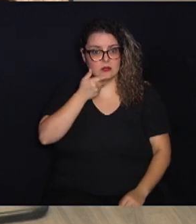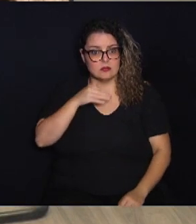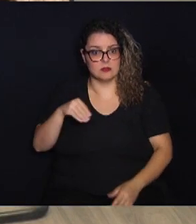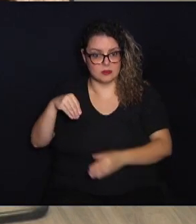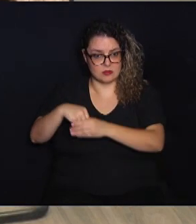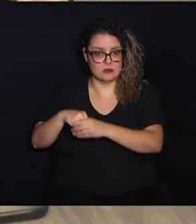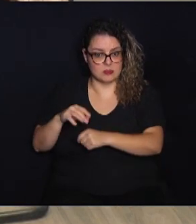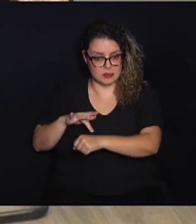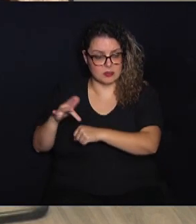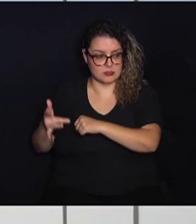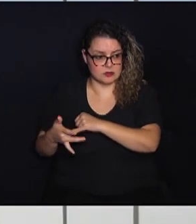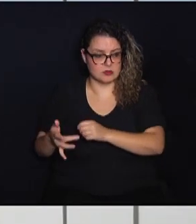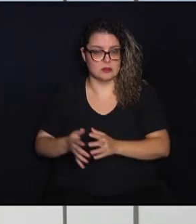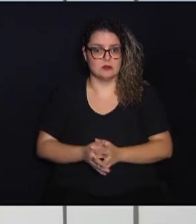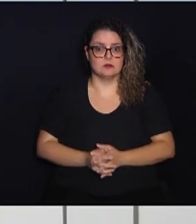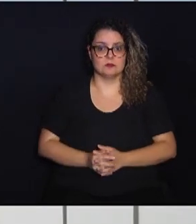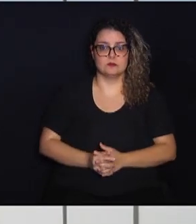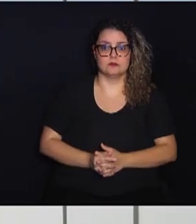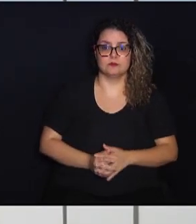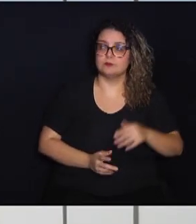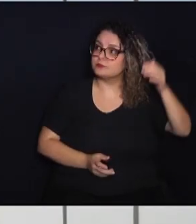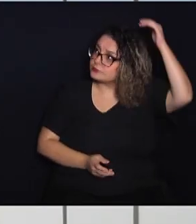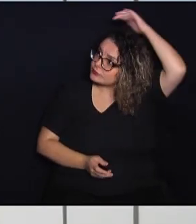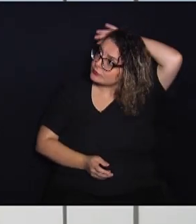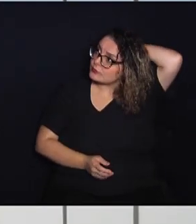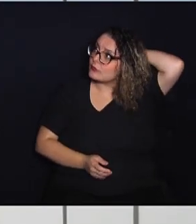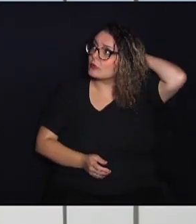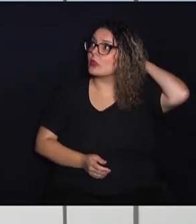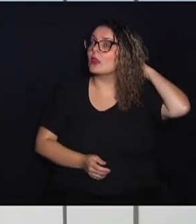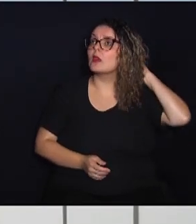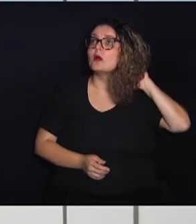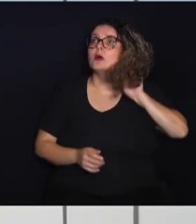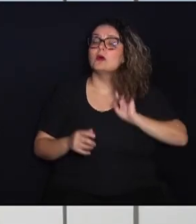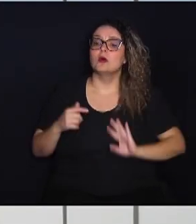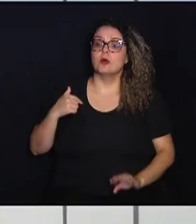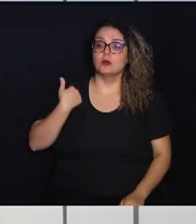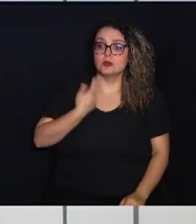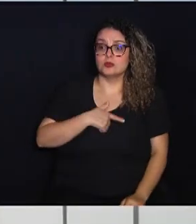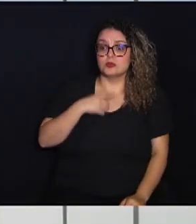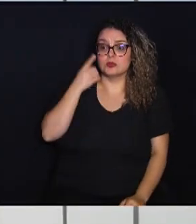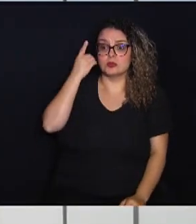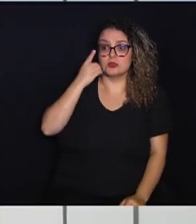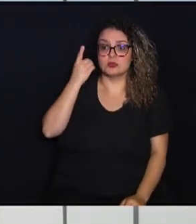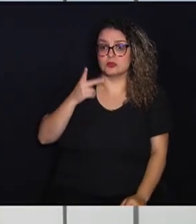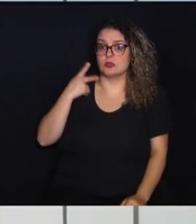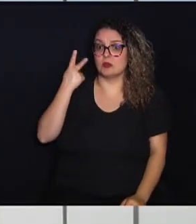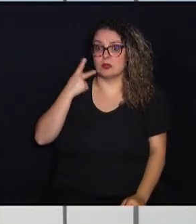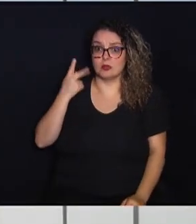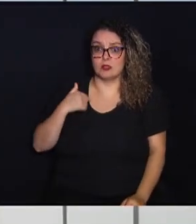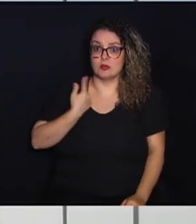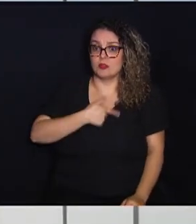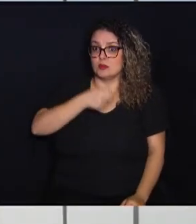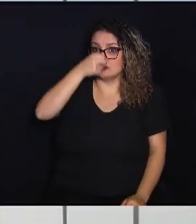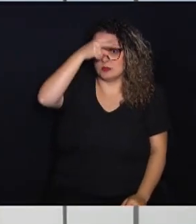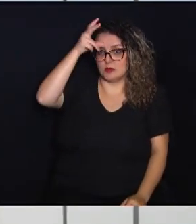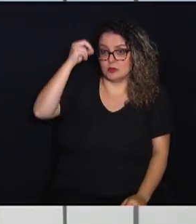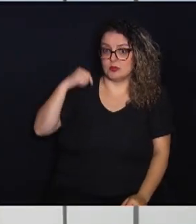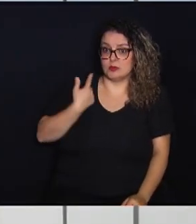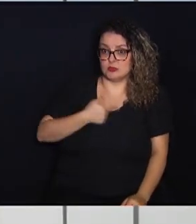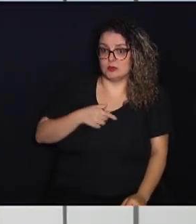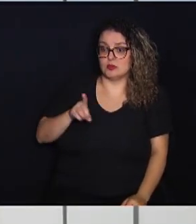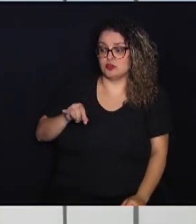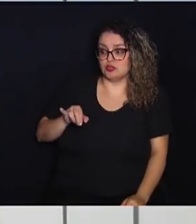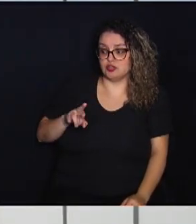rede social. Definitivamente, os nossos deputados, vereadores, nossos prefeitos, nossos